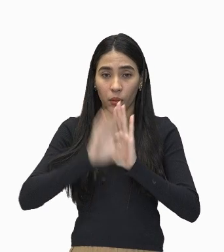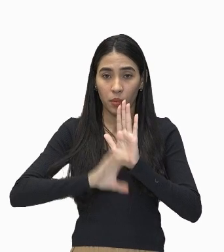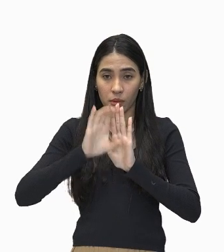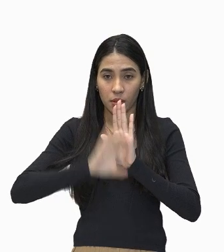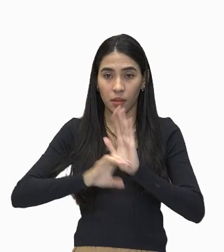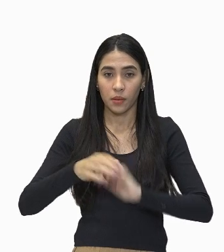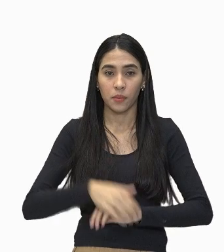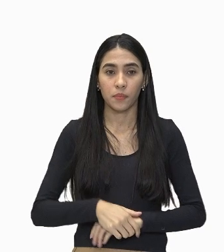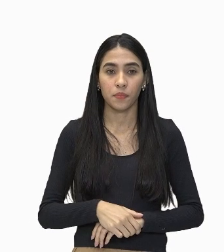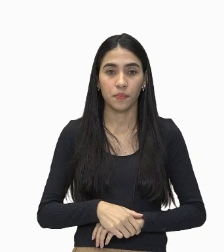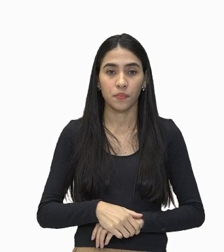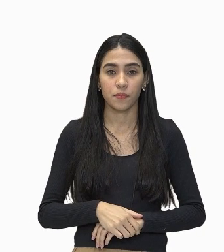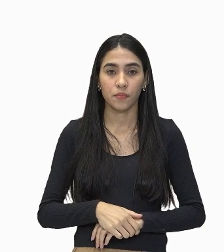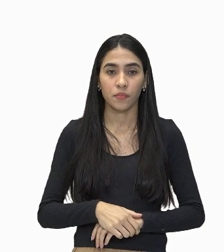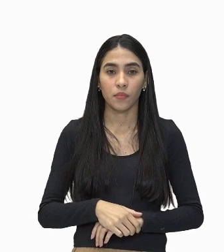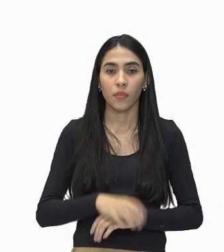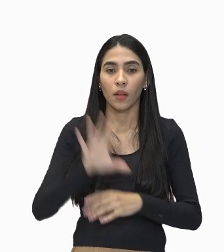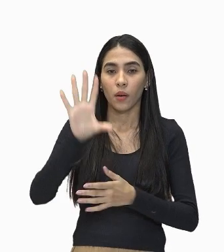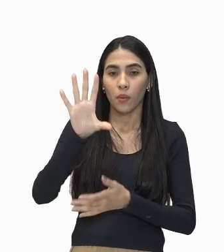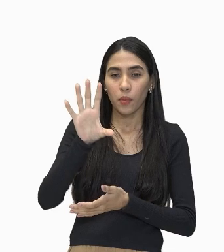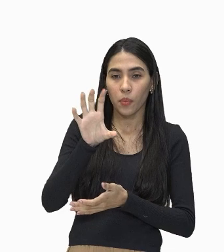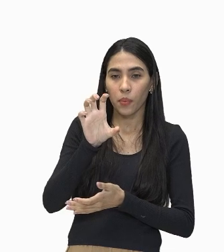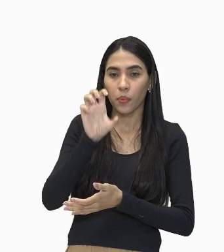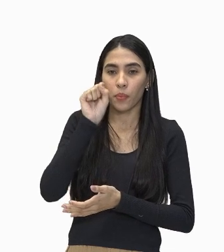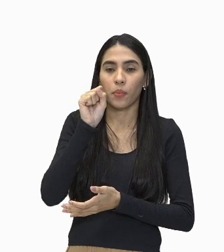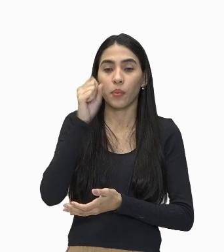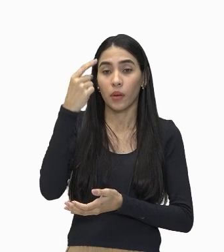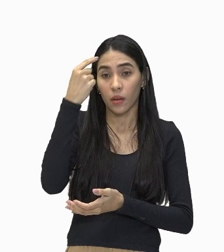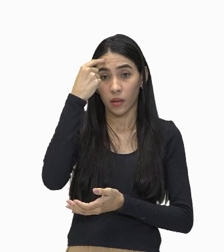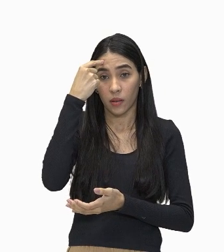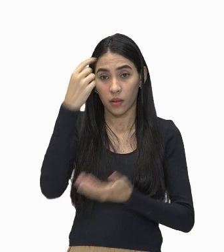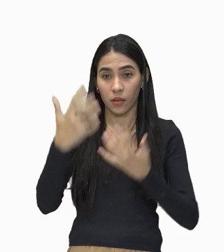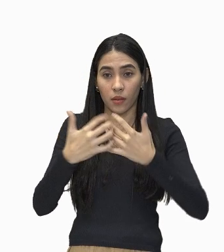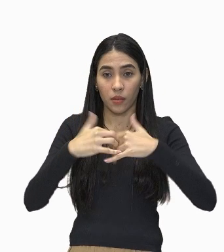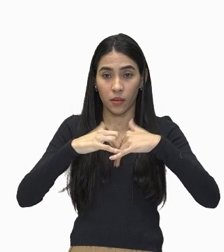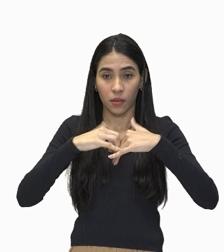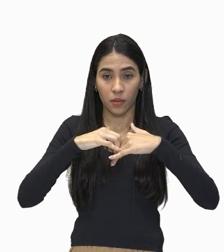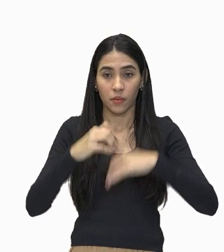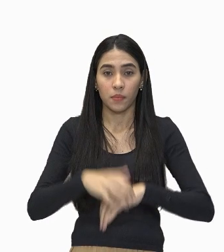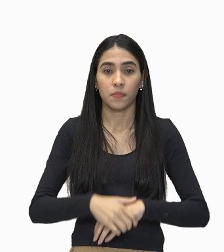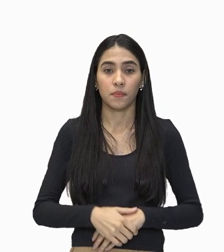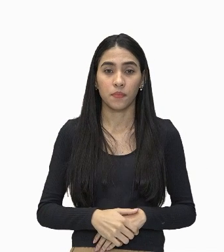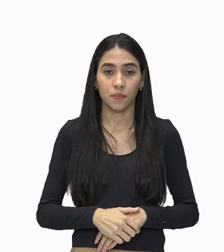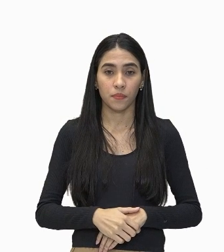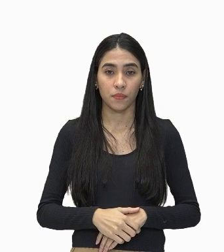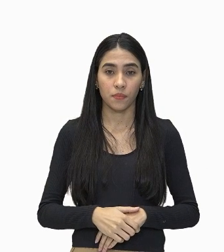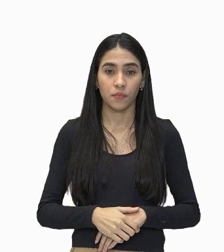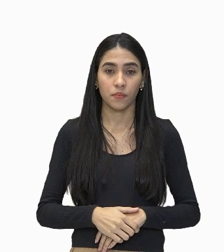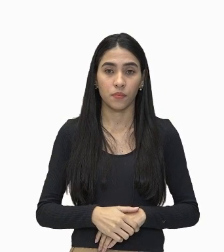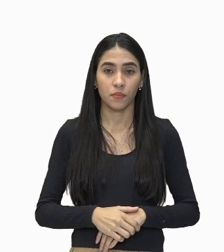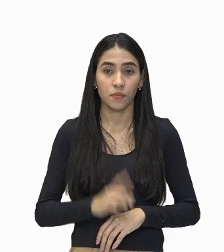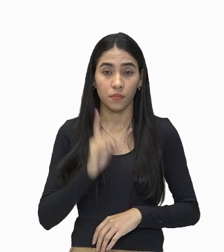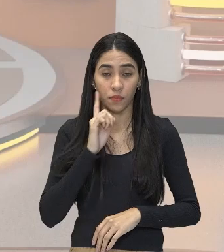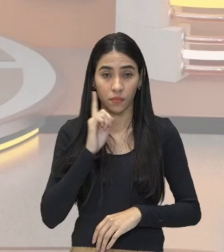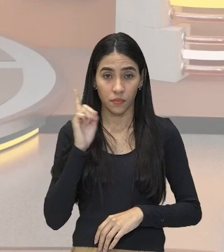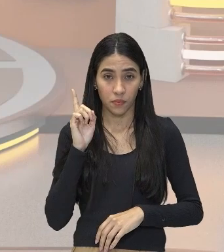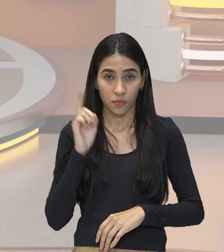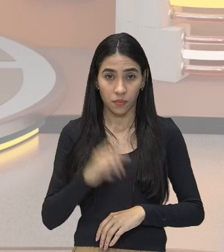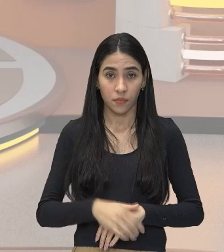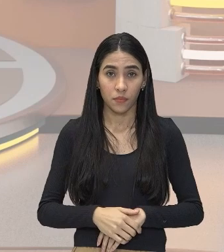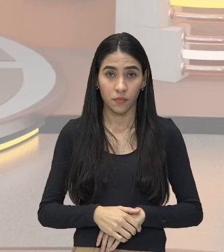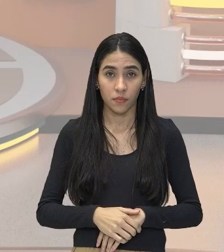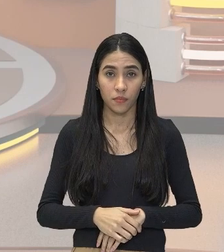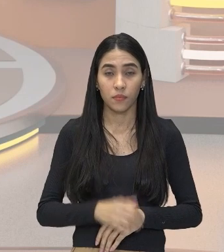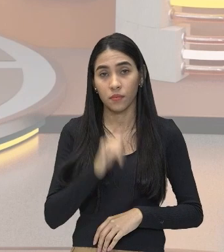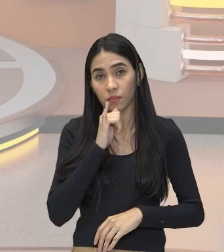conceitos, que são captados apenas pela intuição. Então aqui, pessoal, nós